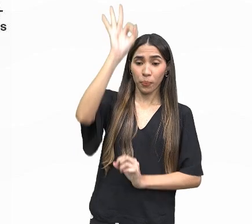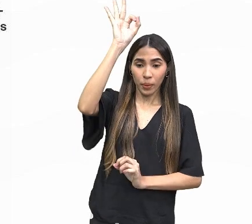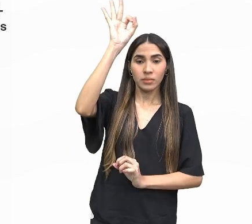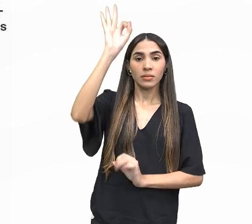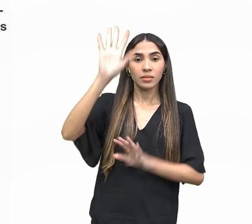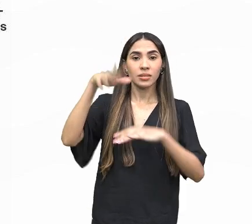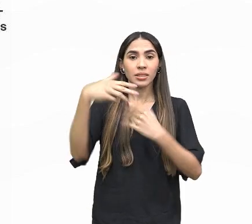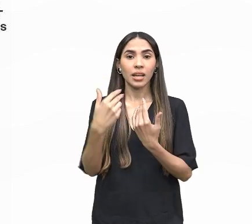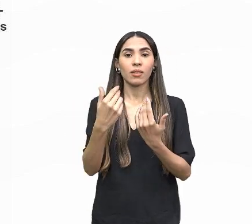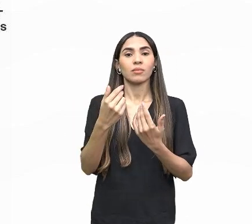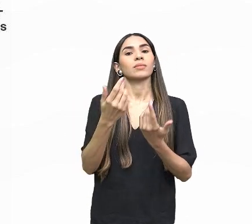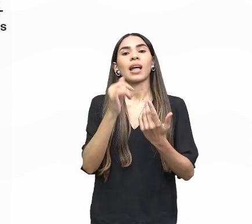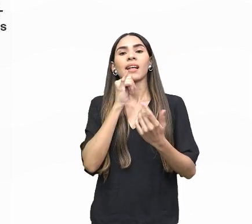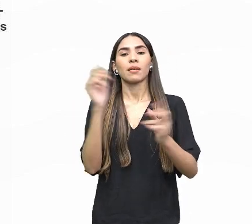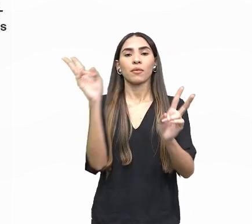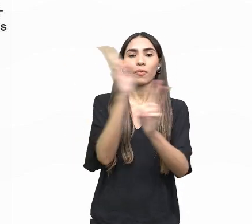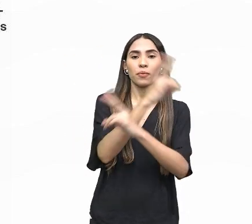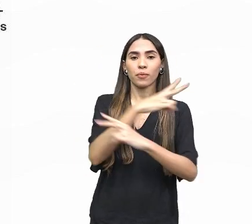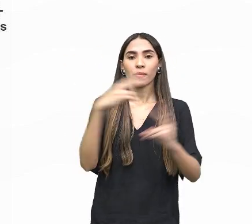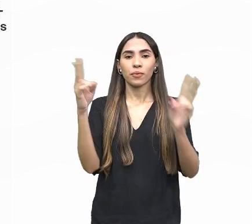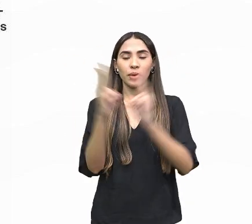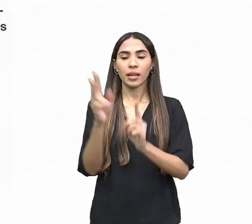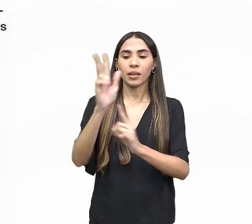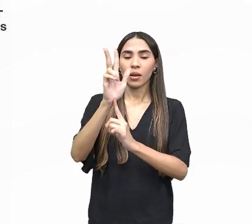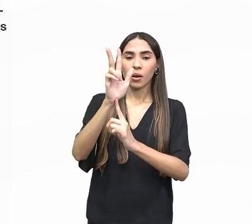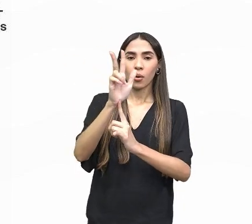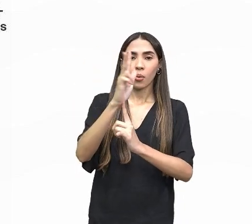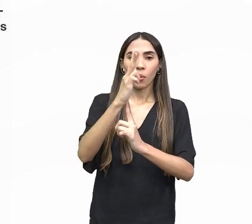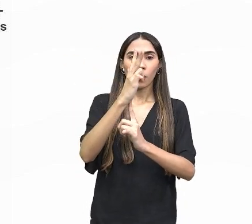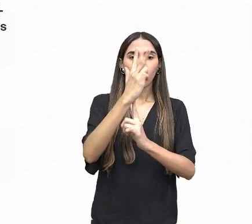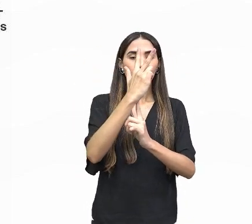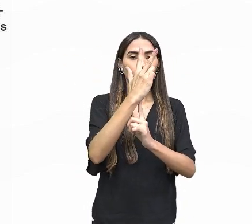partir desse vento, vai fazer com que esses